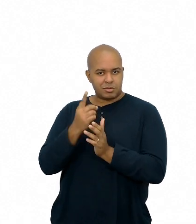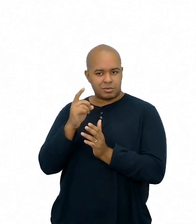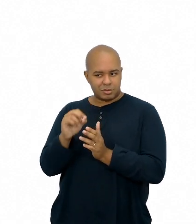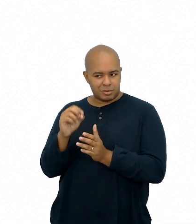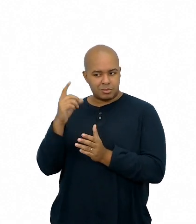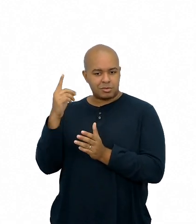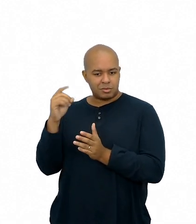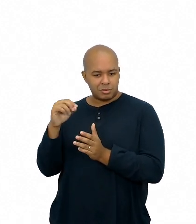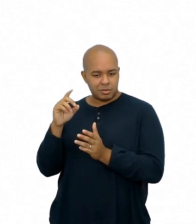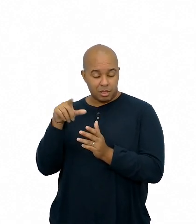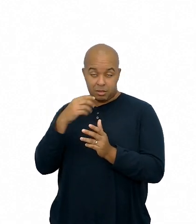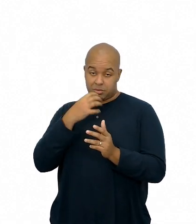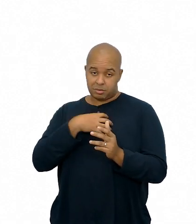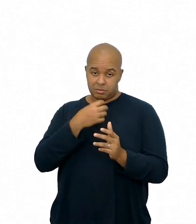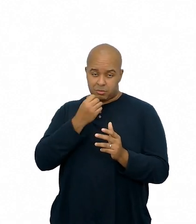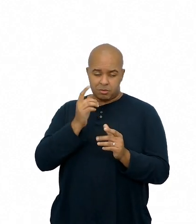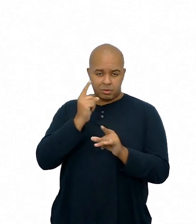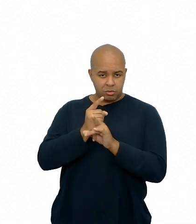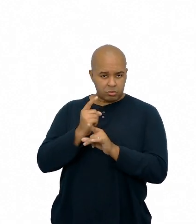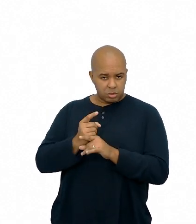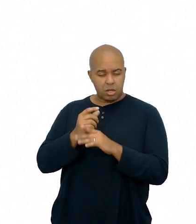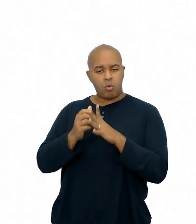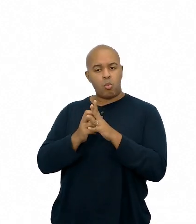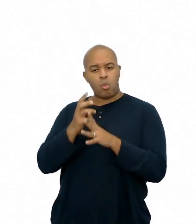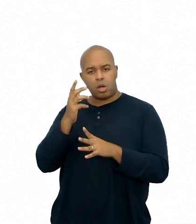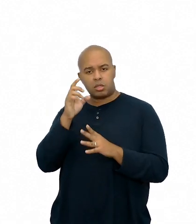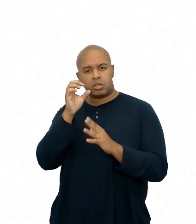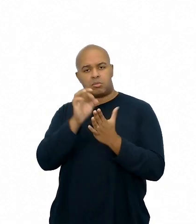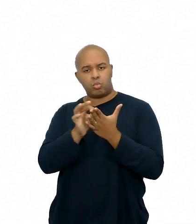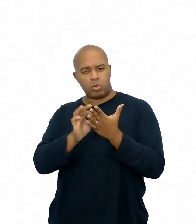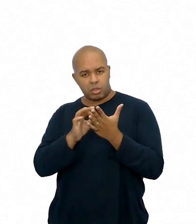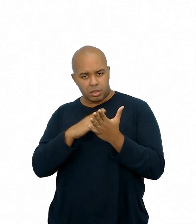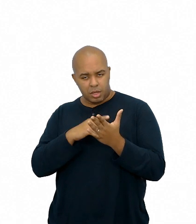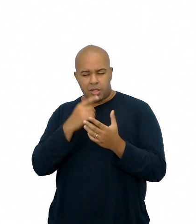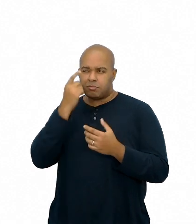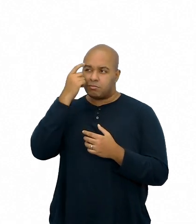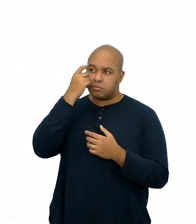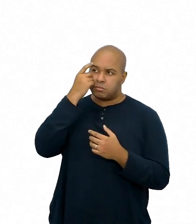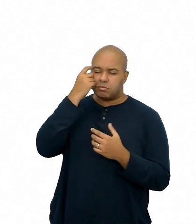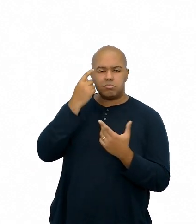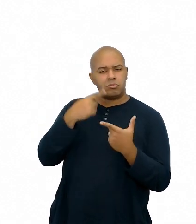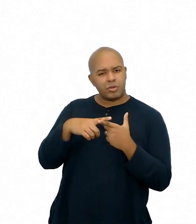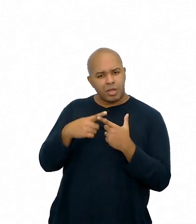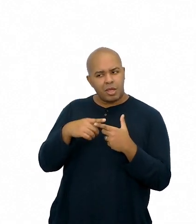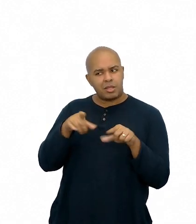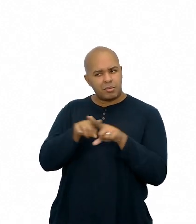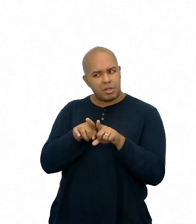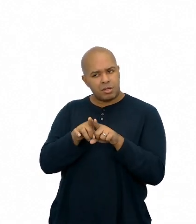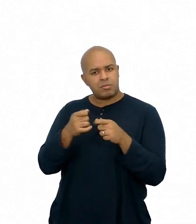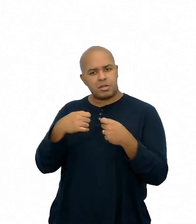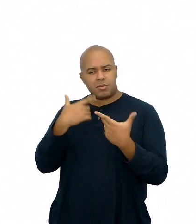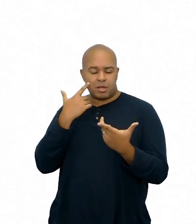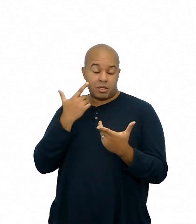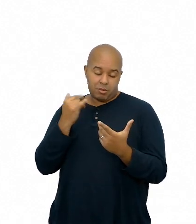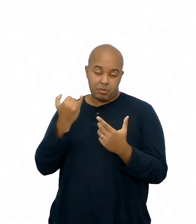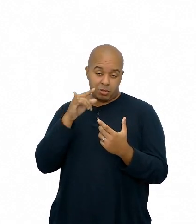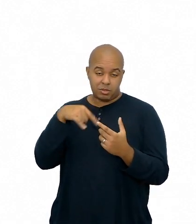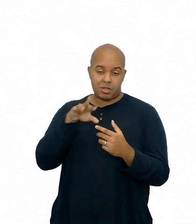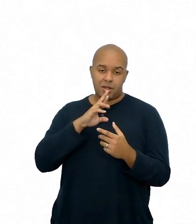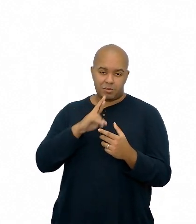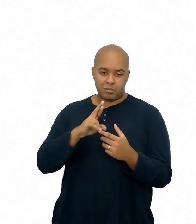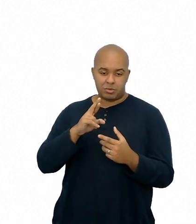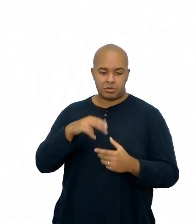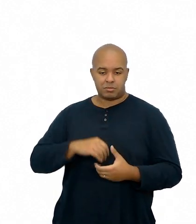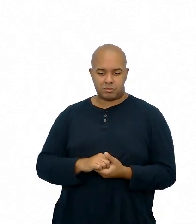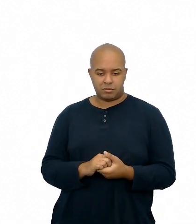10 é uma boa maneira de descobrir o total das moedas e por quê, né? Então, que é importante que eles